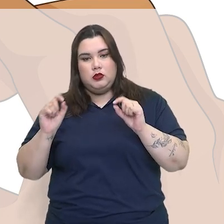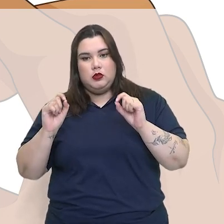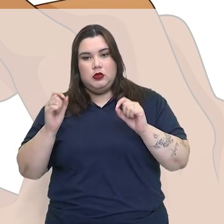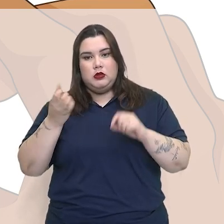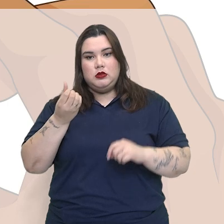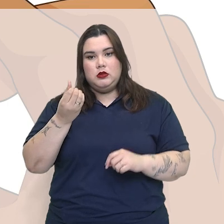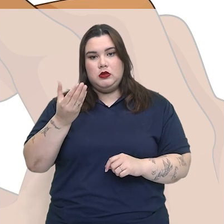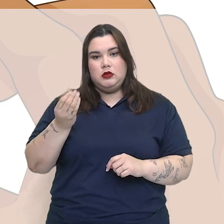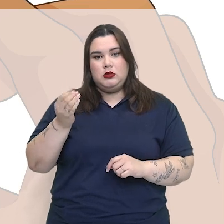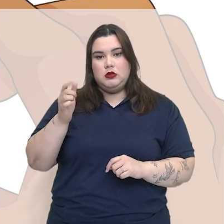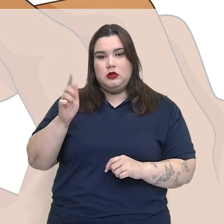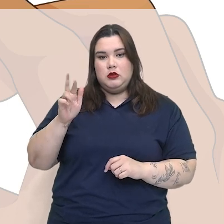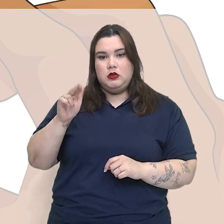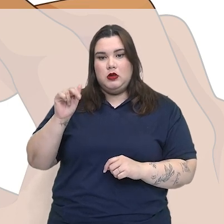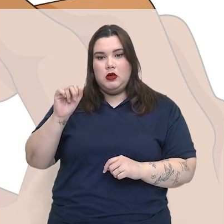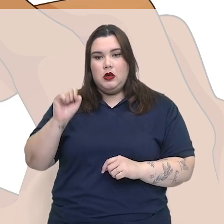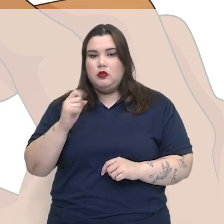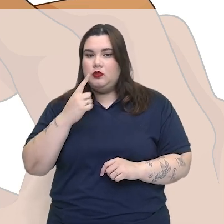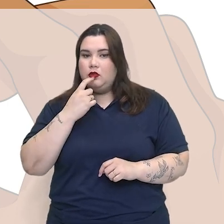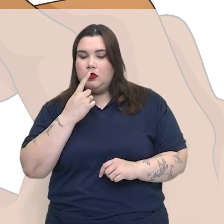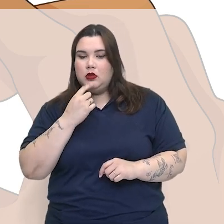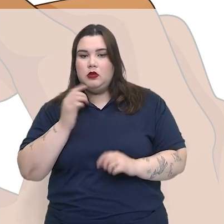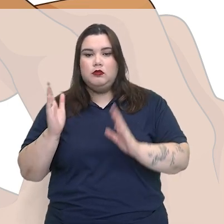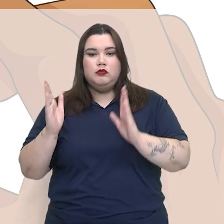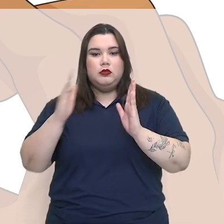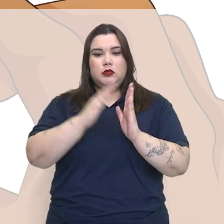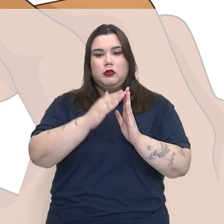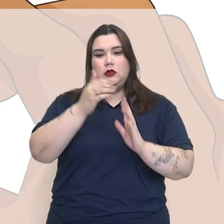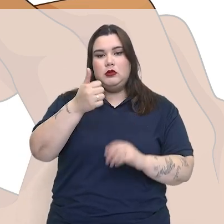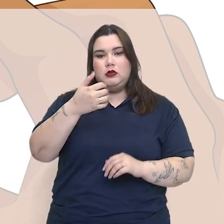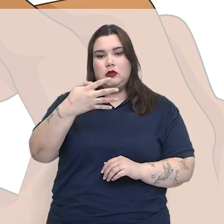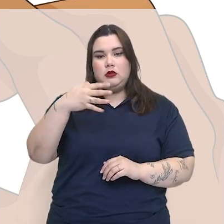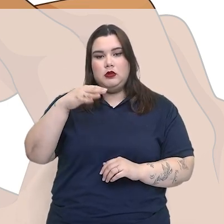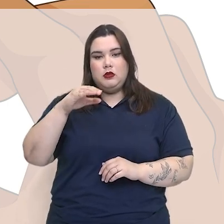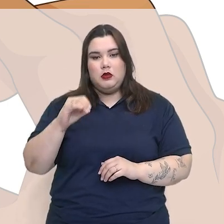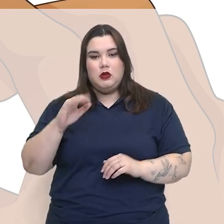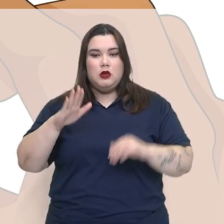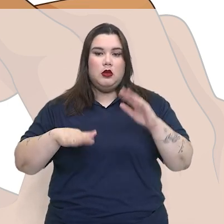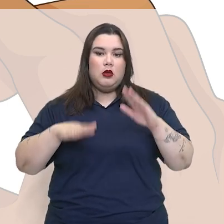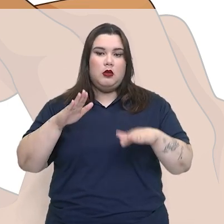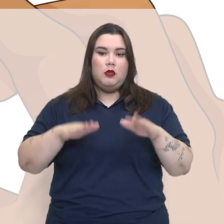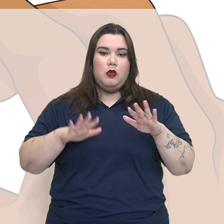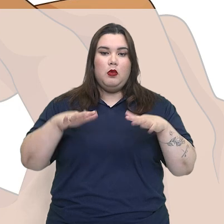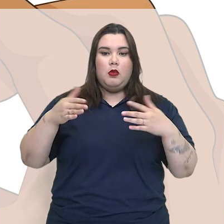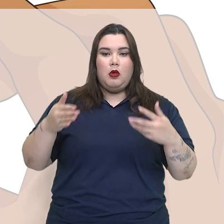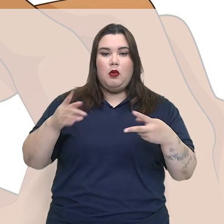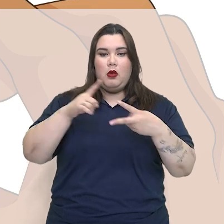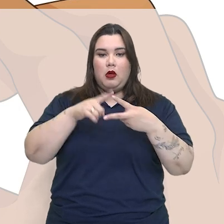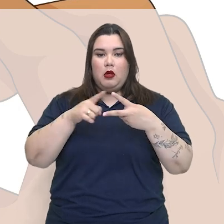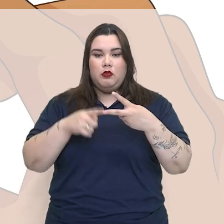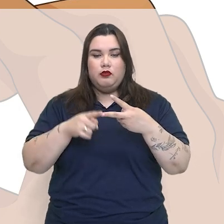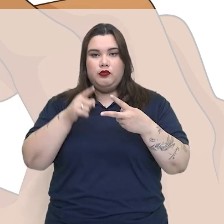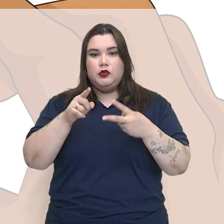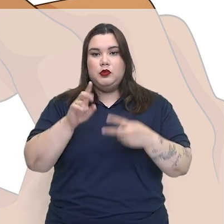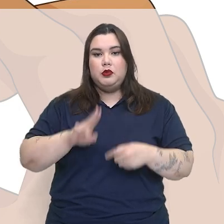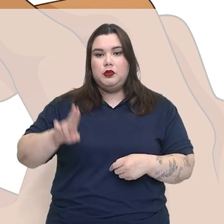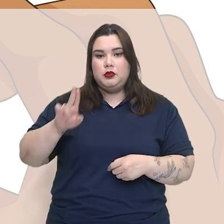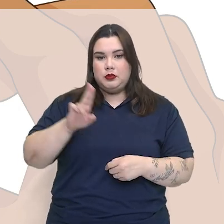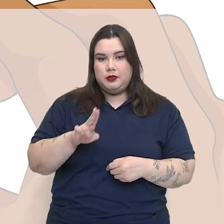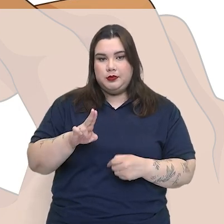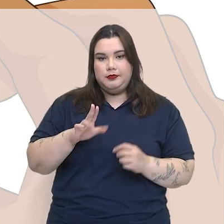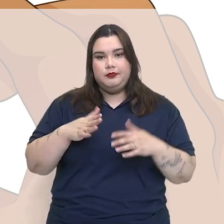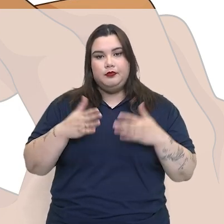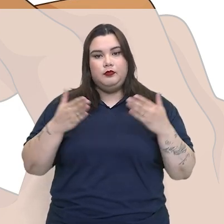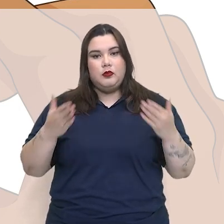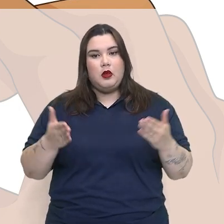de 60 graus em vermelho, de 140 graus em verde, vai depender ali do ângulo que você está medindo. Então,